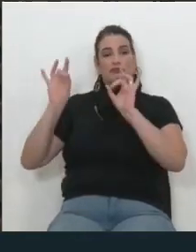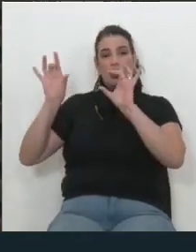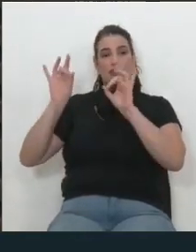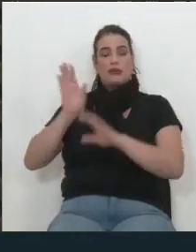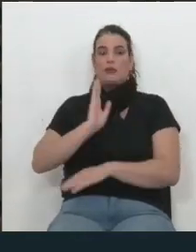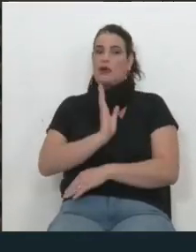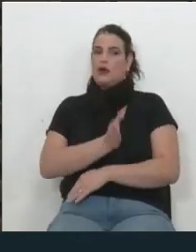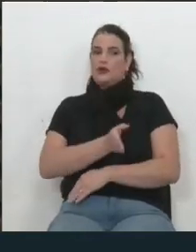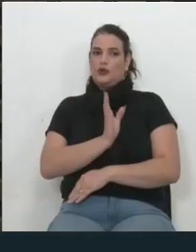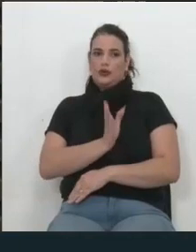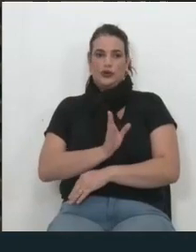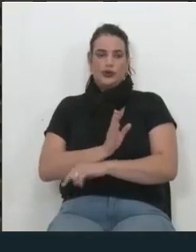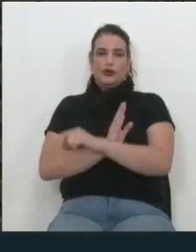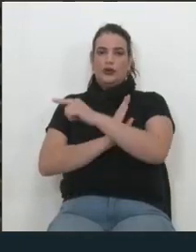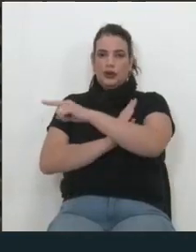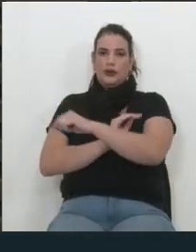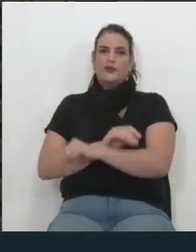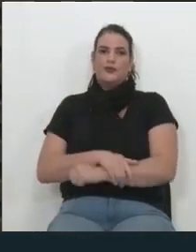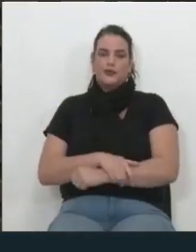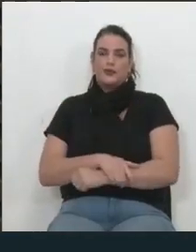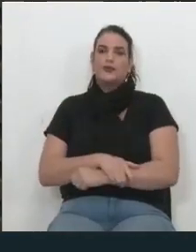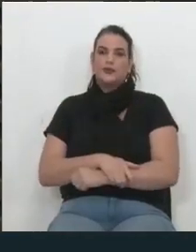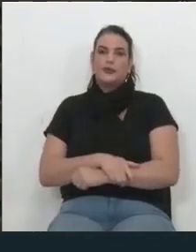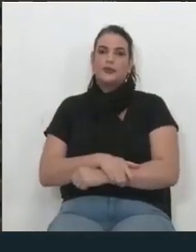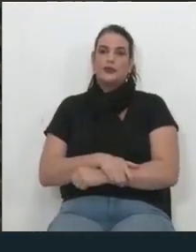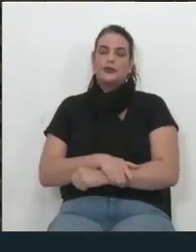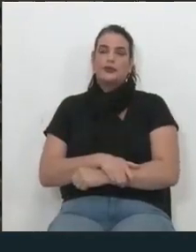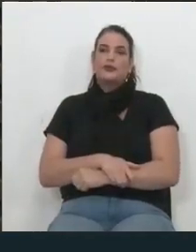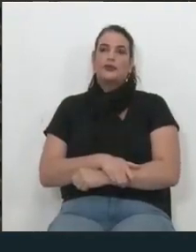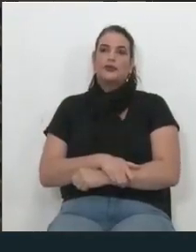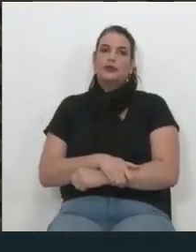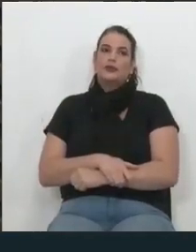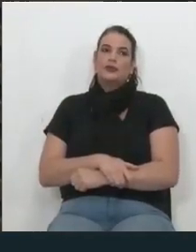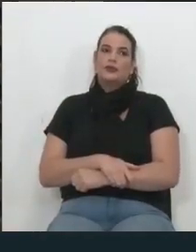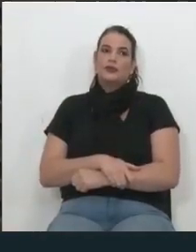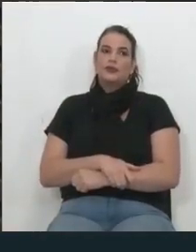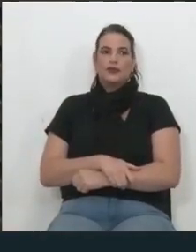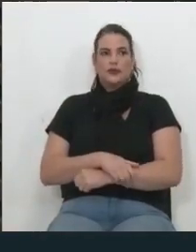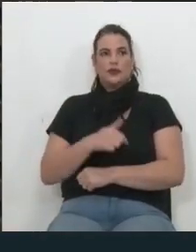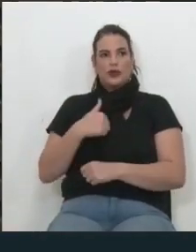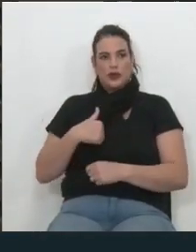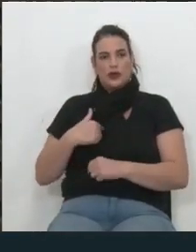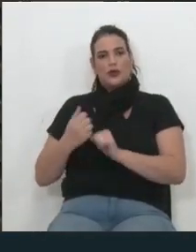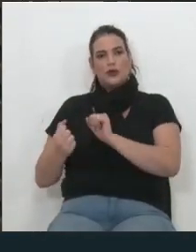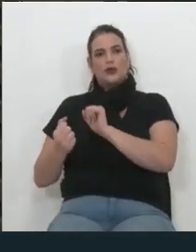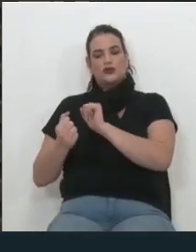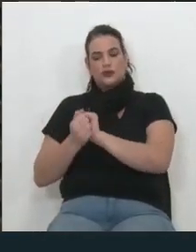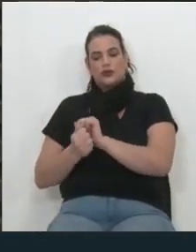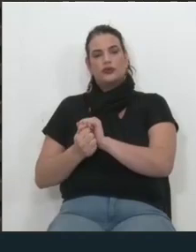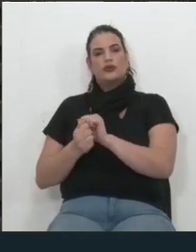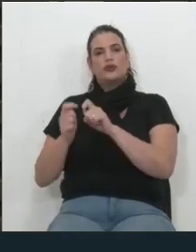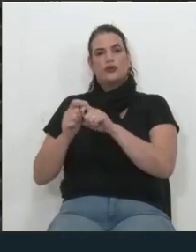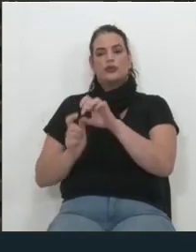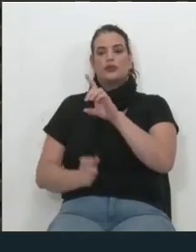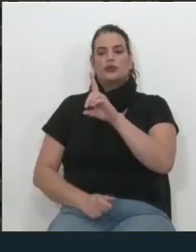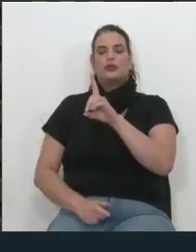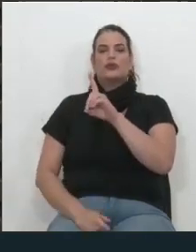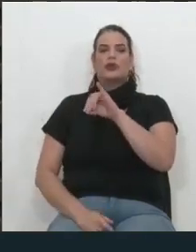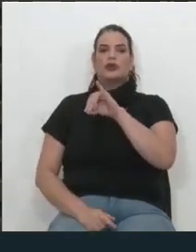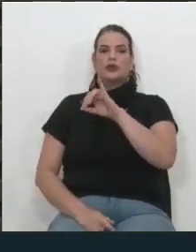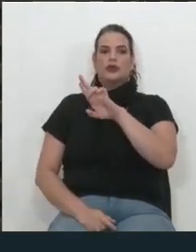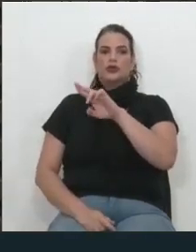o hospital. Eu estive esses dias com o Dr. Dirceu Faeli, que